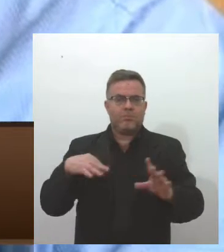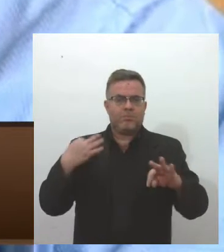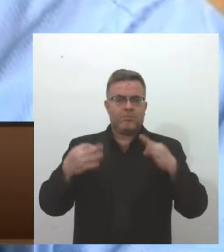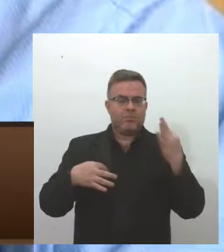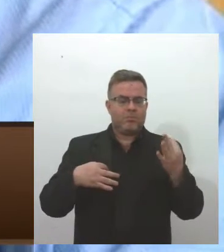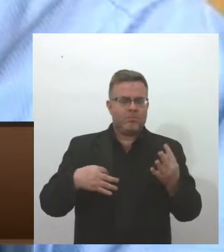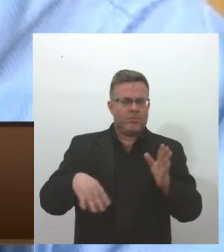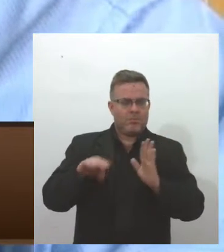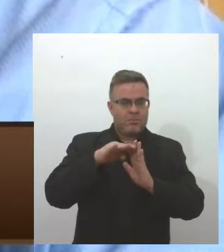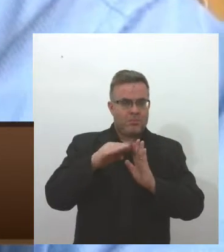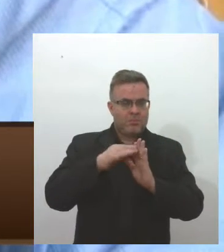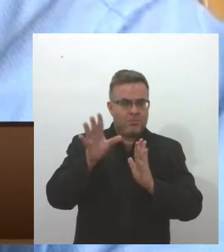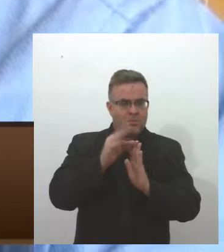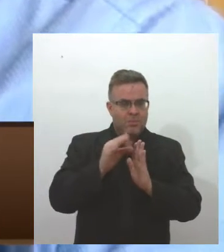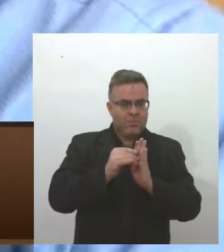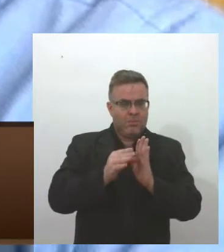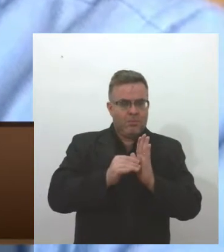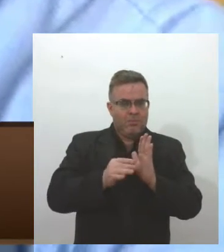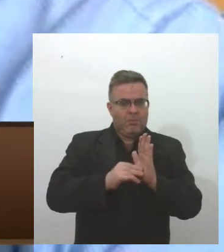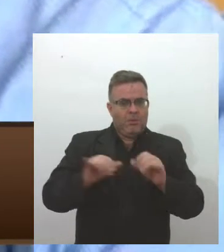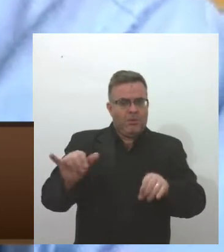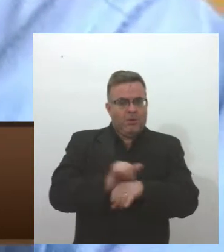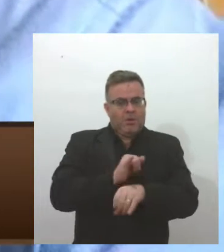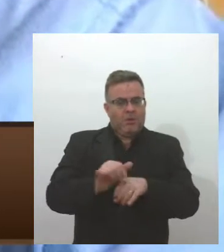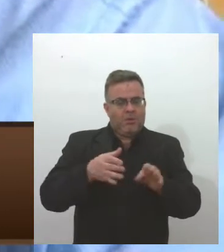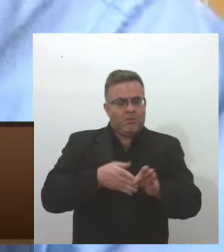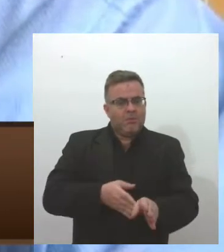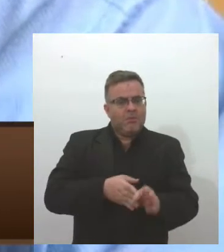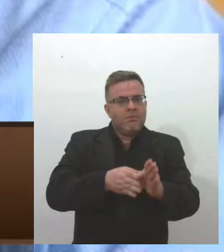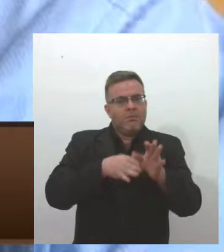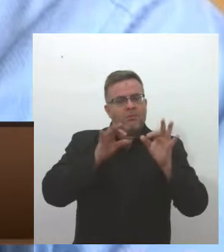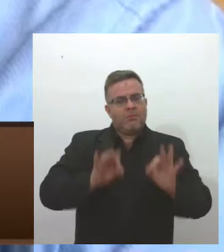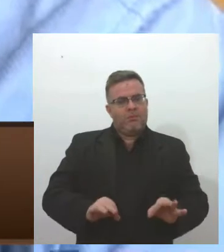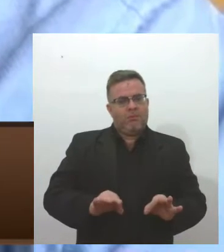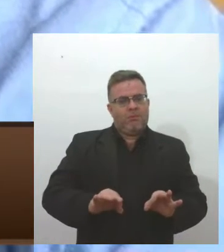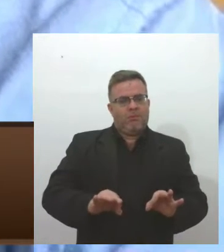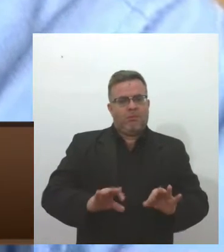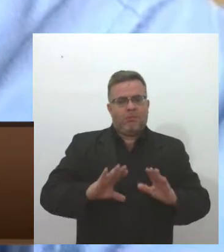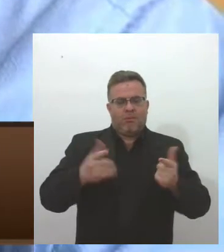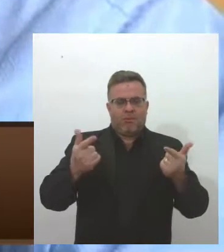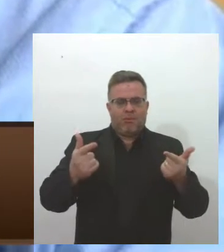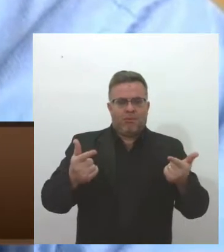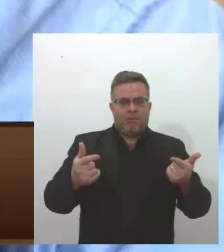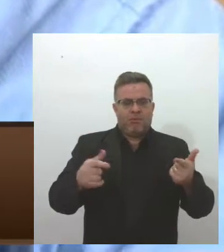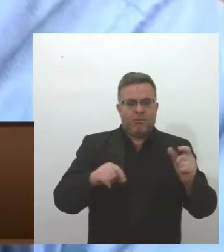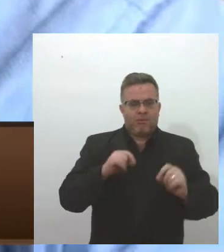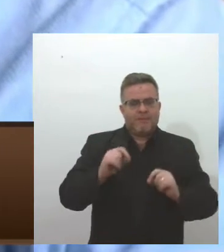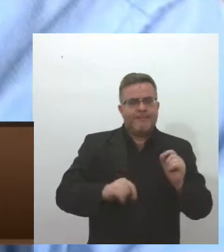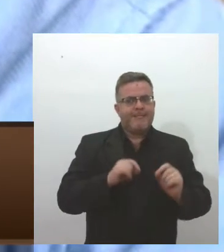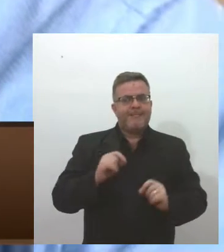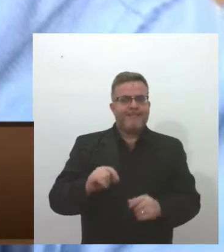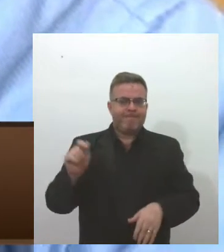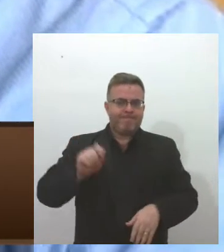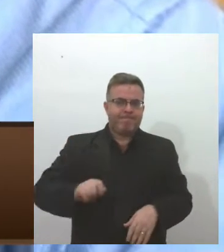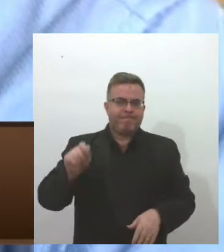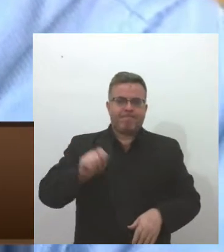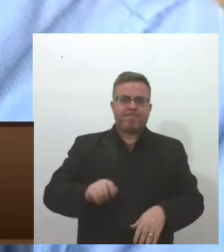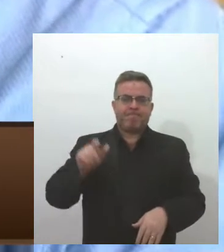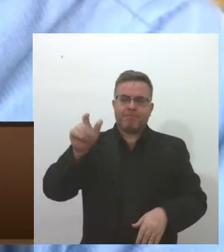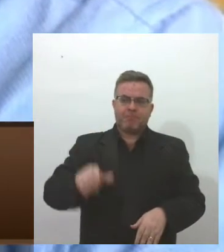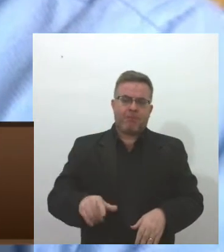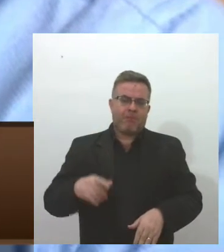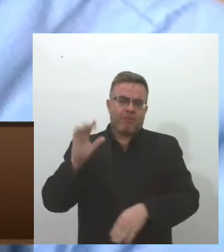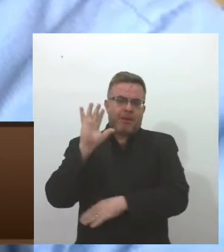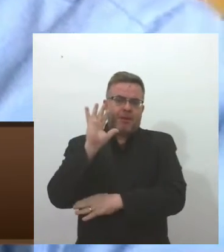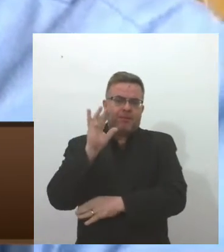série de tratativas nesse sentido, inclusive com a ABIH, que é a Associação dos Hoteleiros aqui do